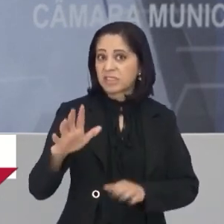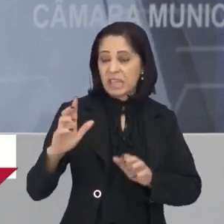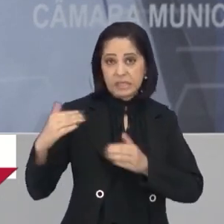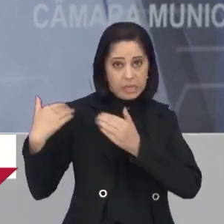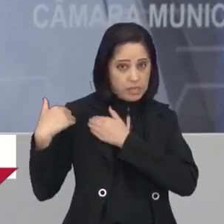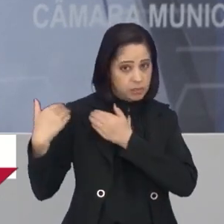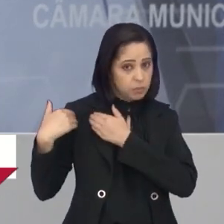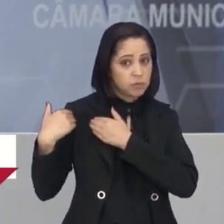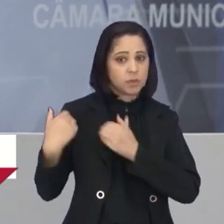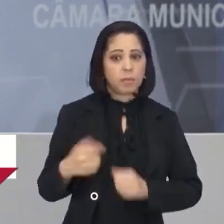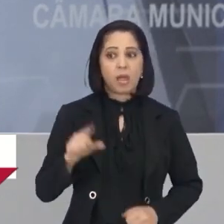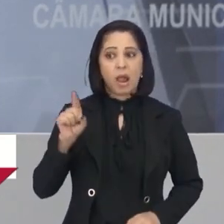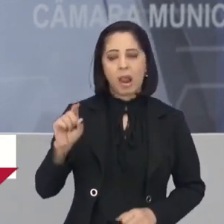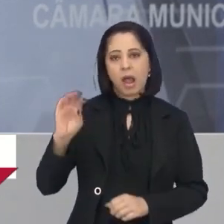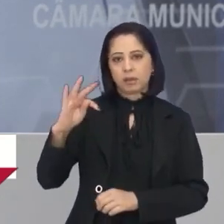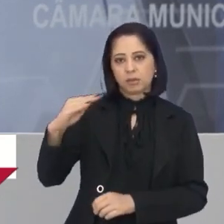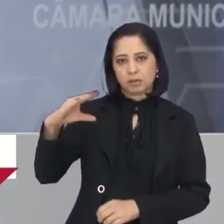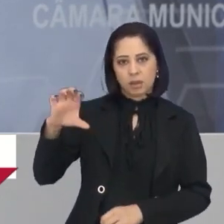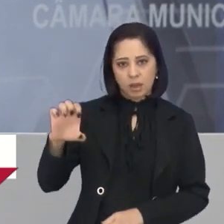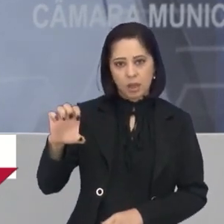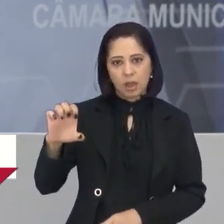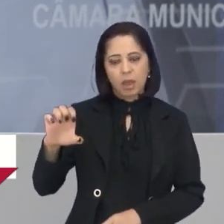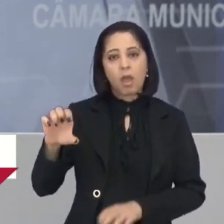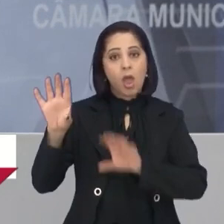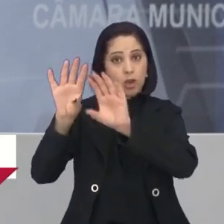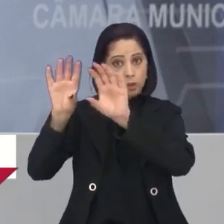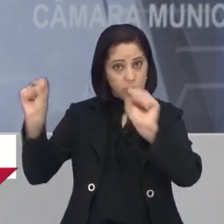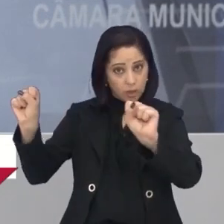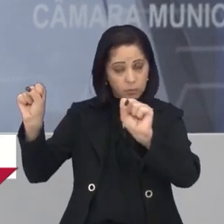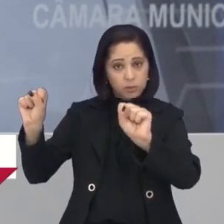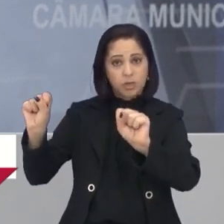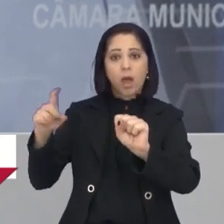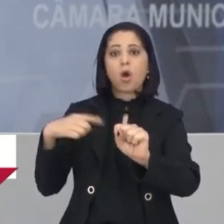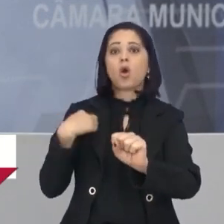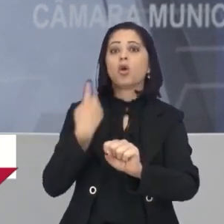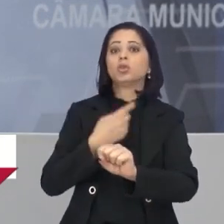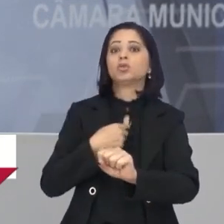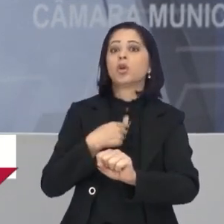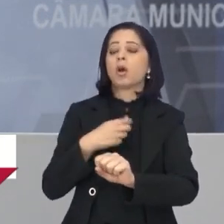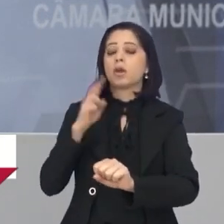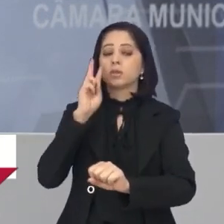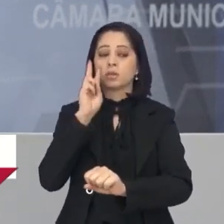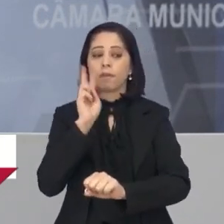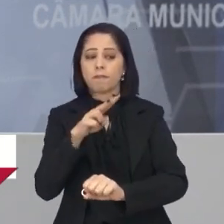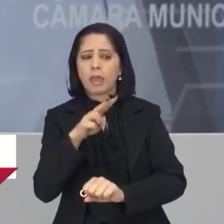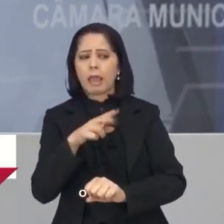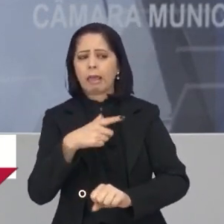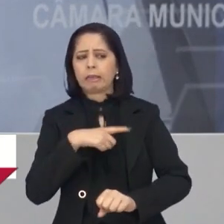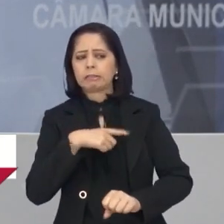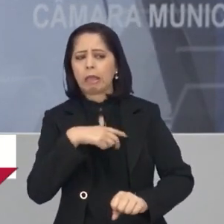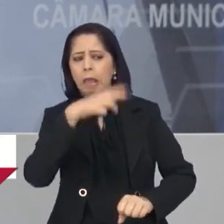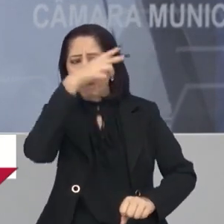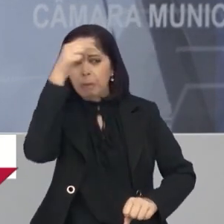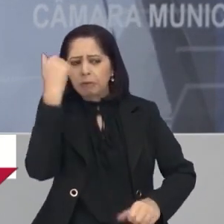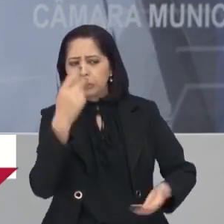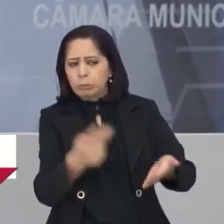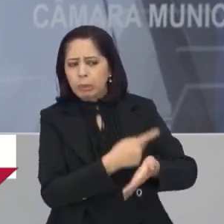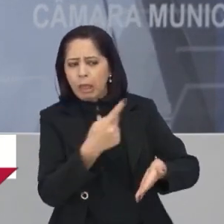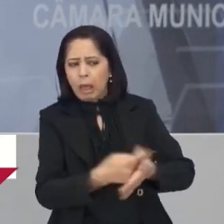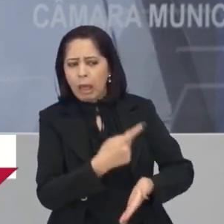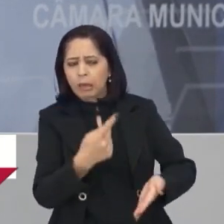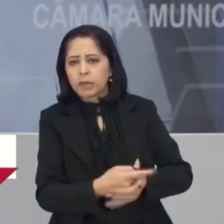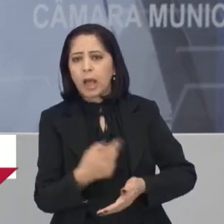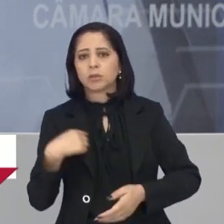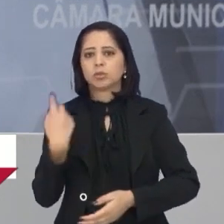tá lá no tribunal a gente já tem levado essas irregularidades que são identificadas tanto nos ajustes